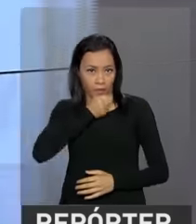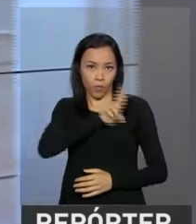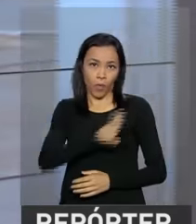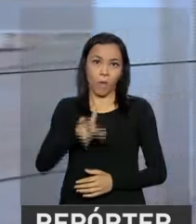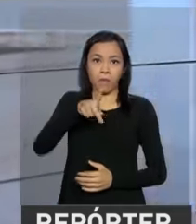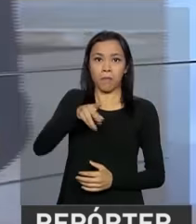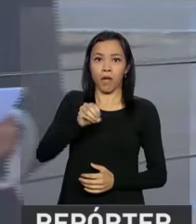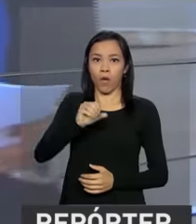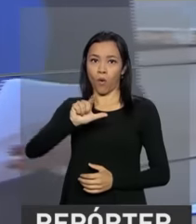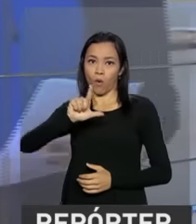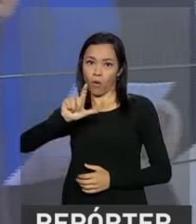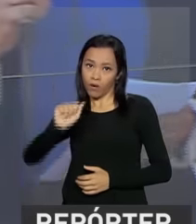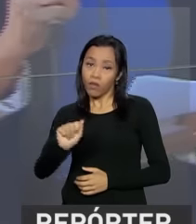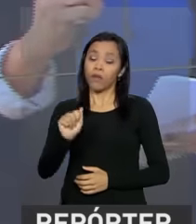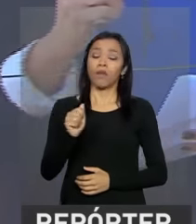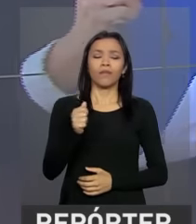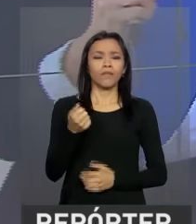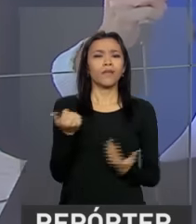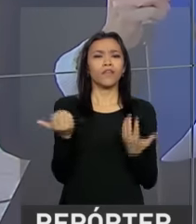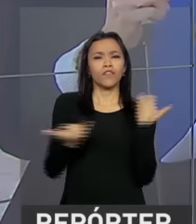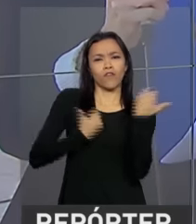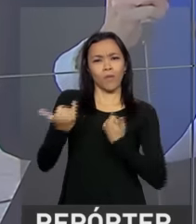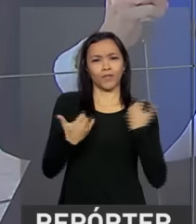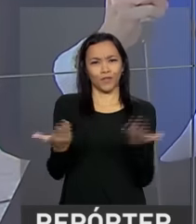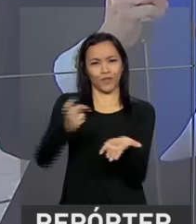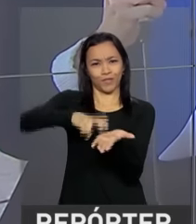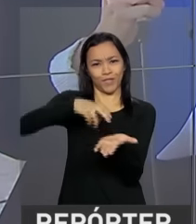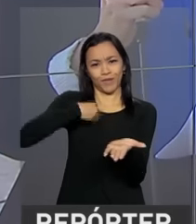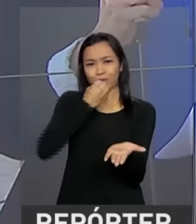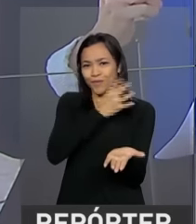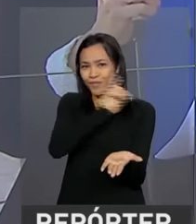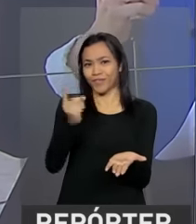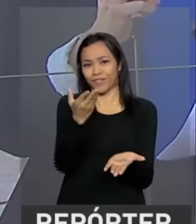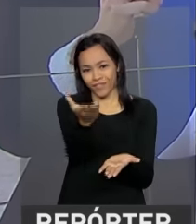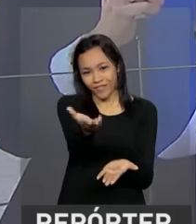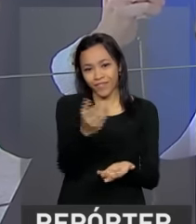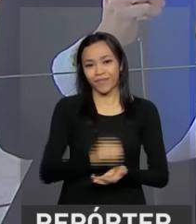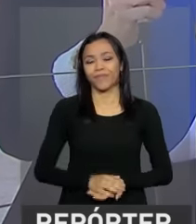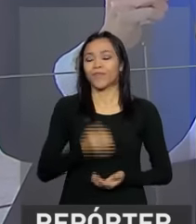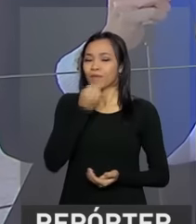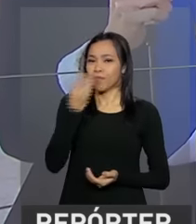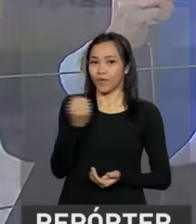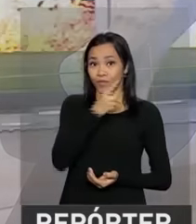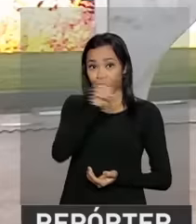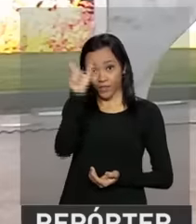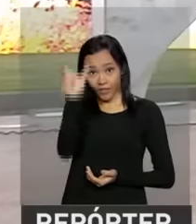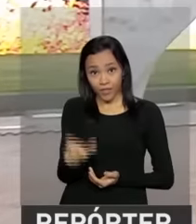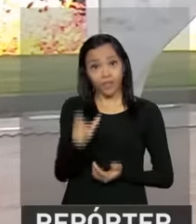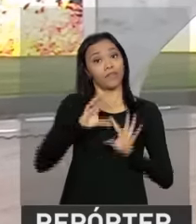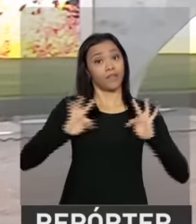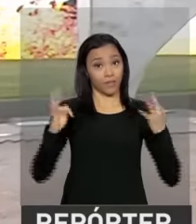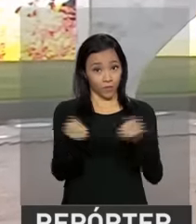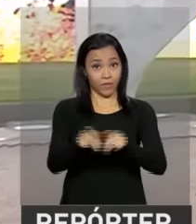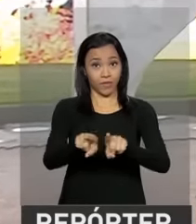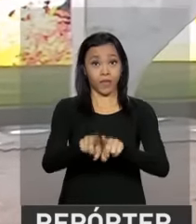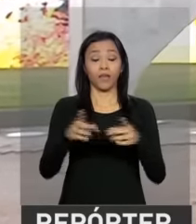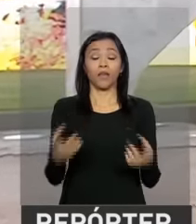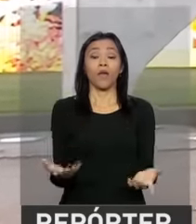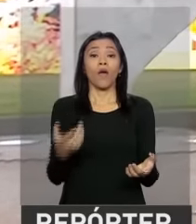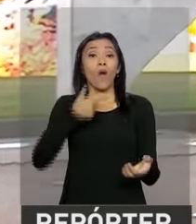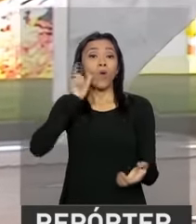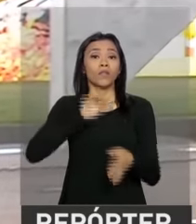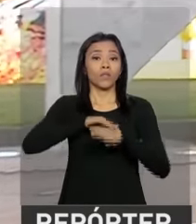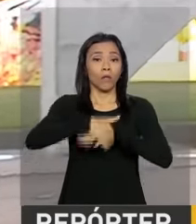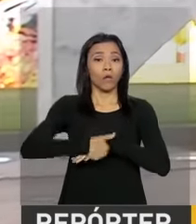repórter Paola deor que tem as informações desta manhã Oi Paola bom dia para você Oi Renata bom dia para você bom dia a todos Renata ontem à